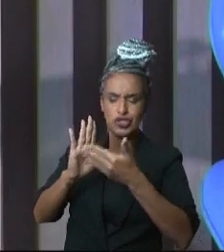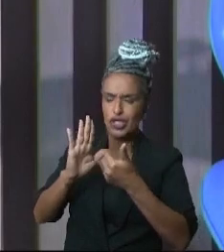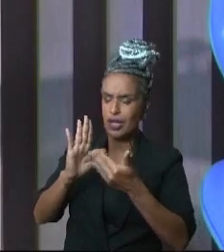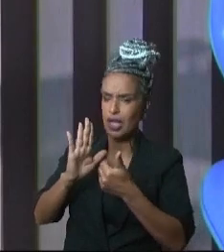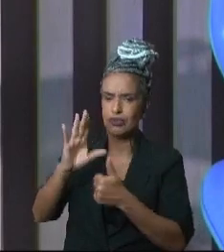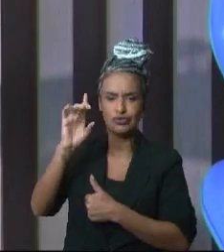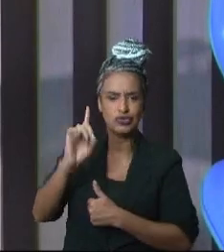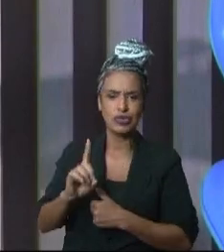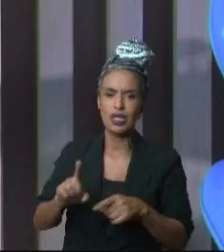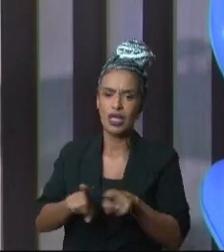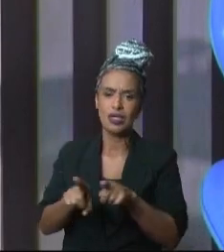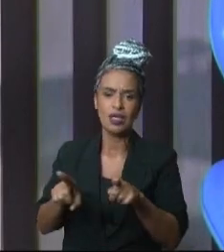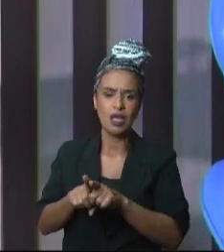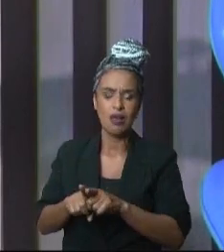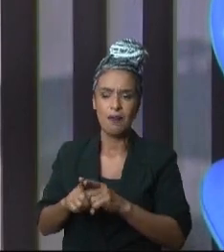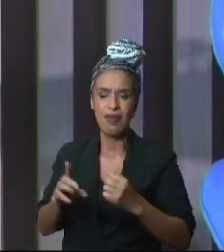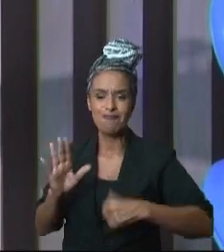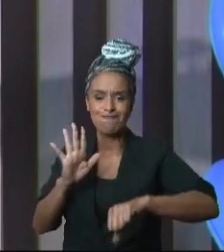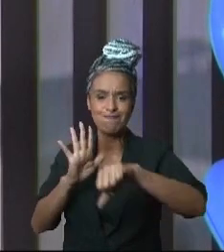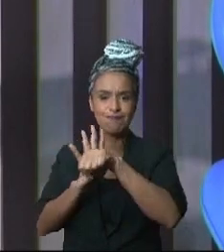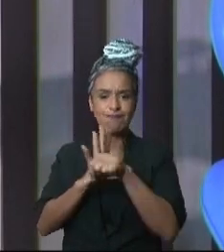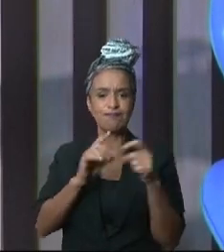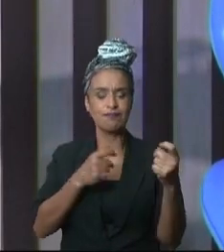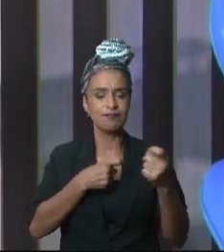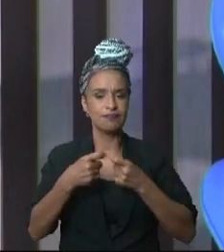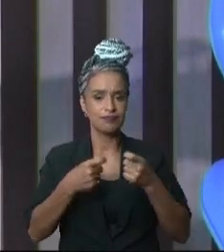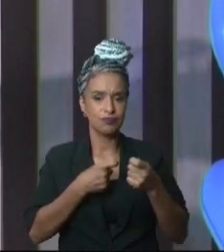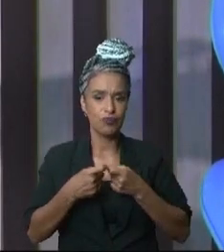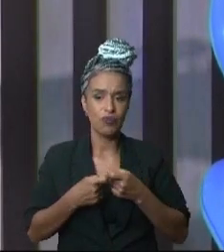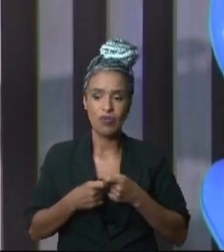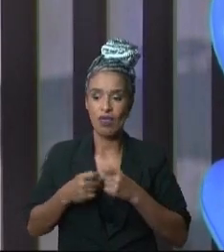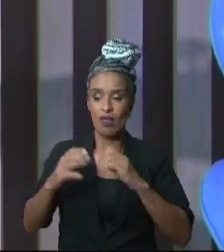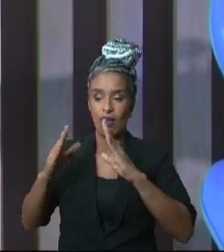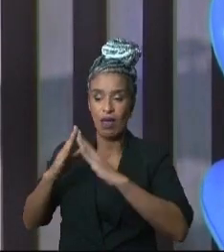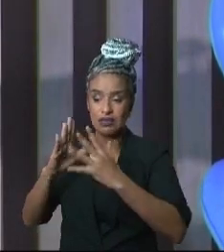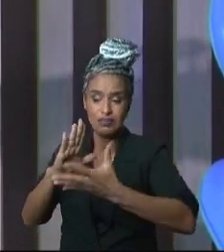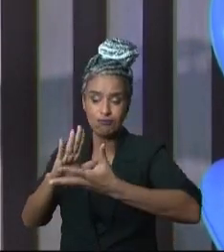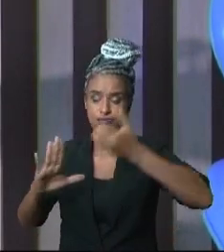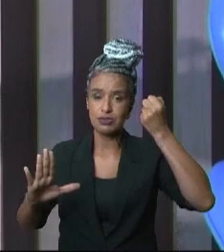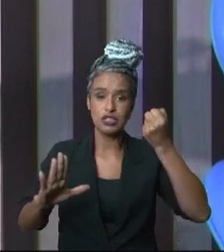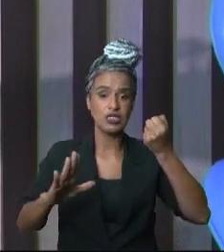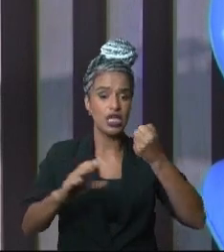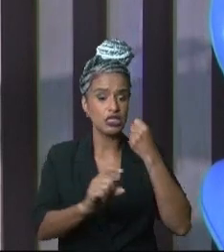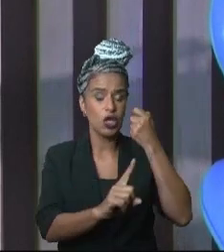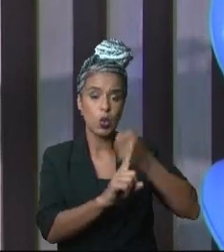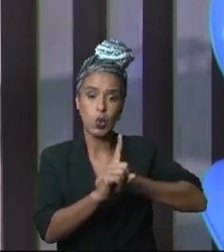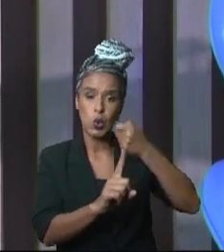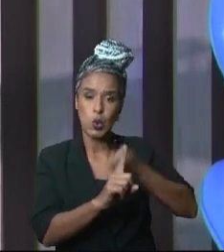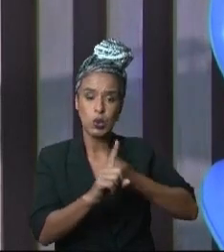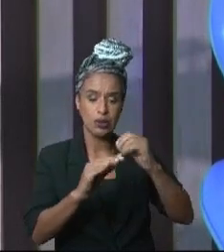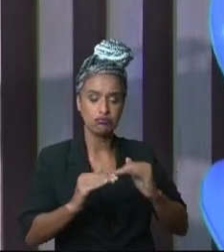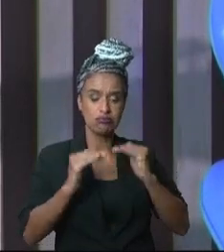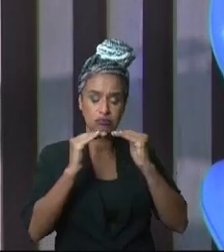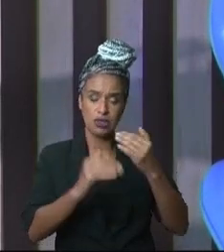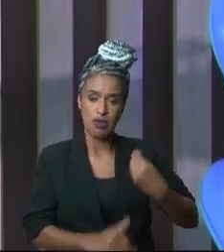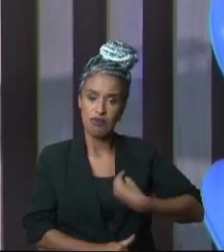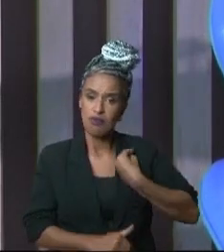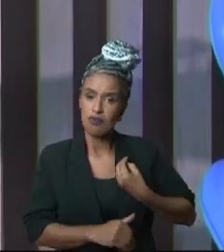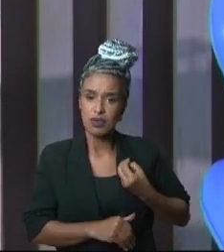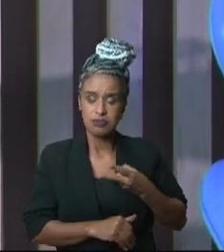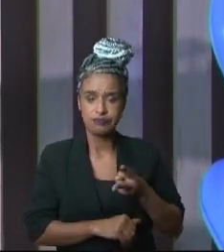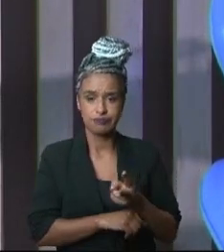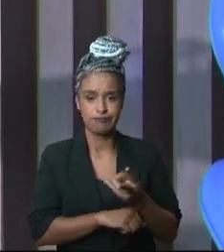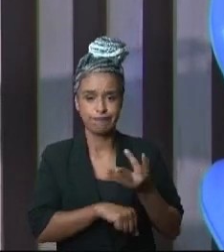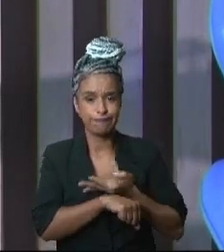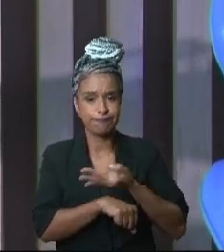guerra e são retirados seus lares lutando pela sua soberania e sobrevivência.